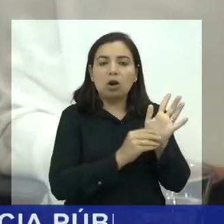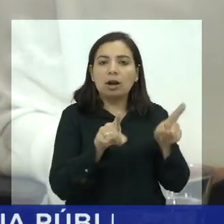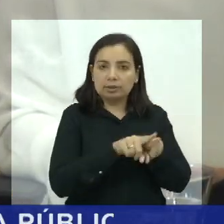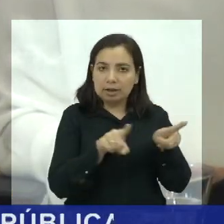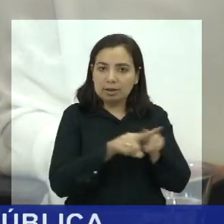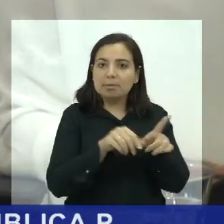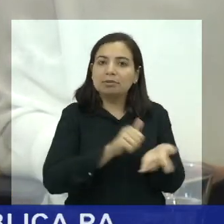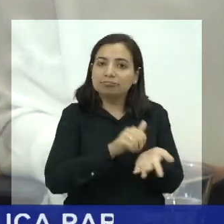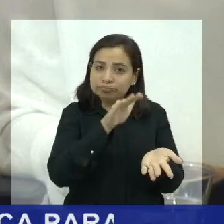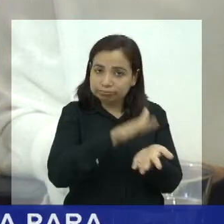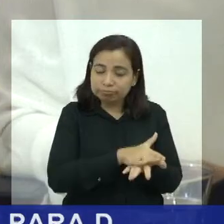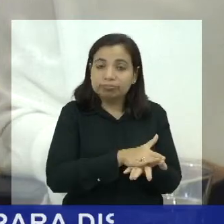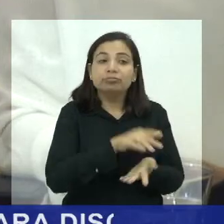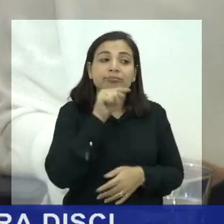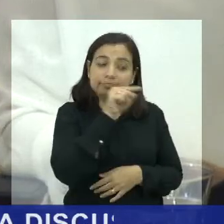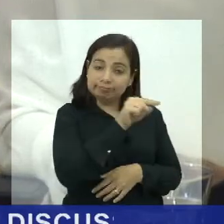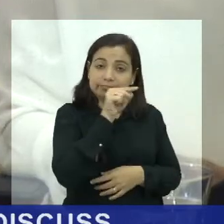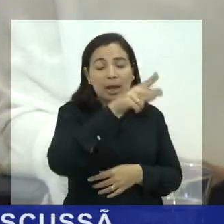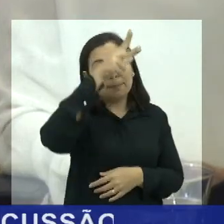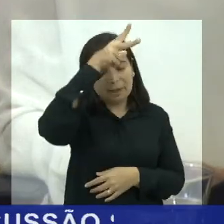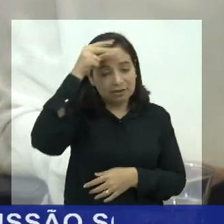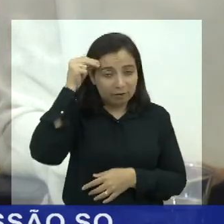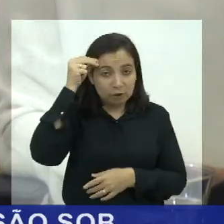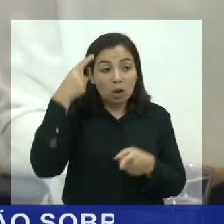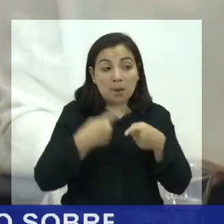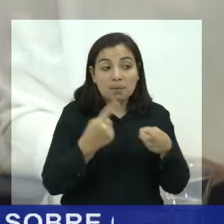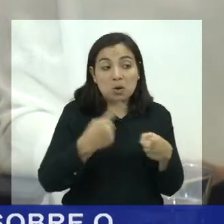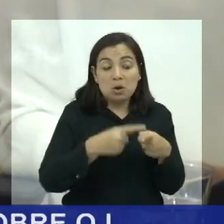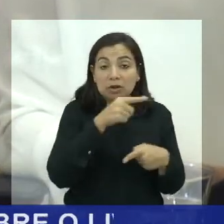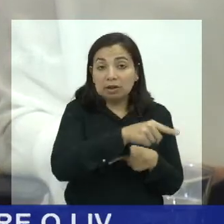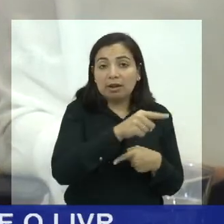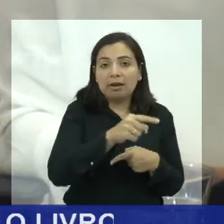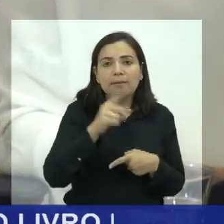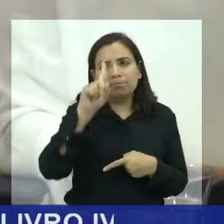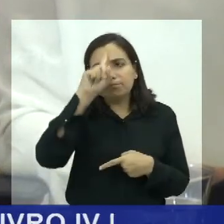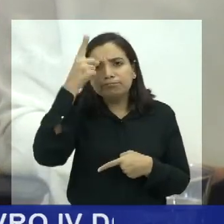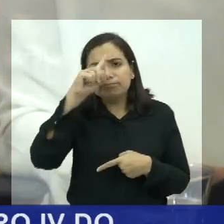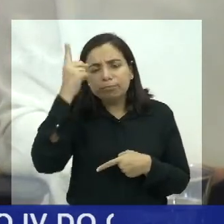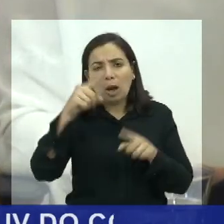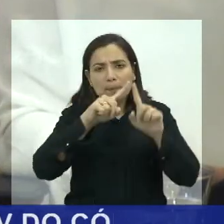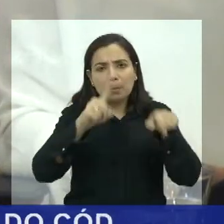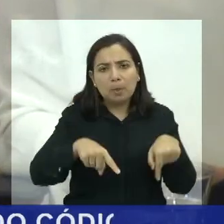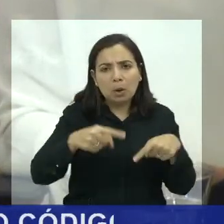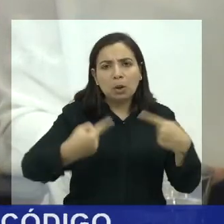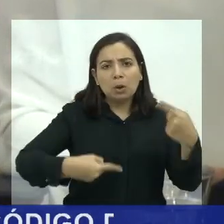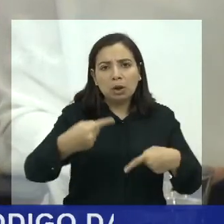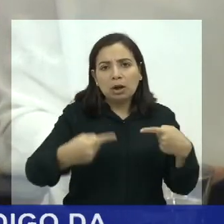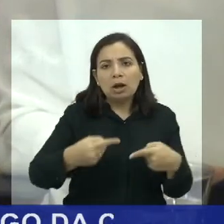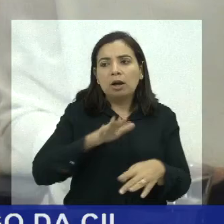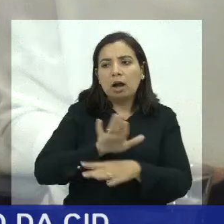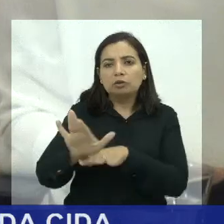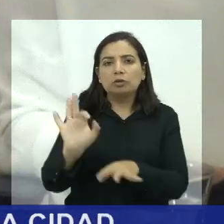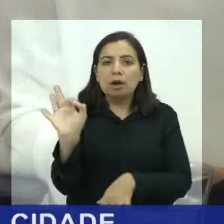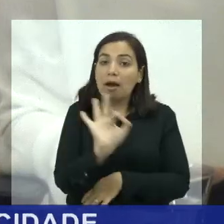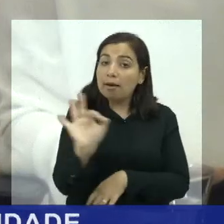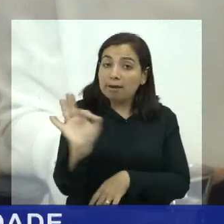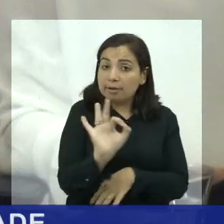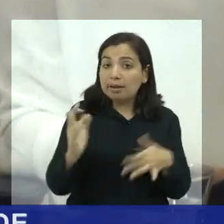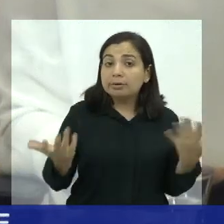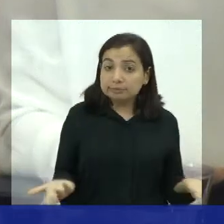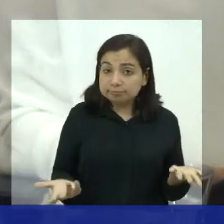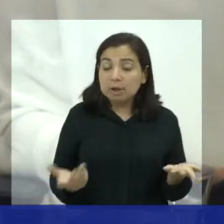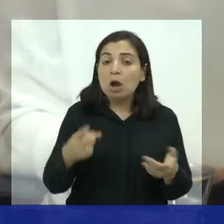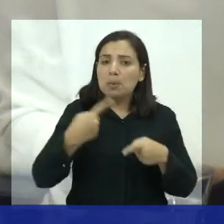de punir a administração pela omissão, porque tudo que é gerado, esse caos aqui, que